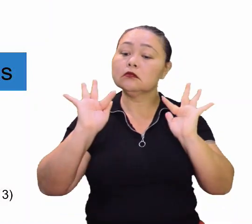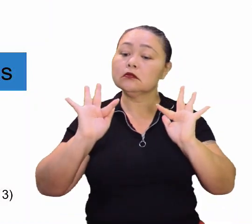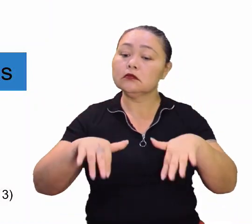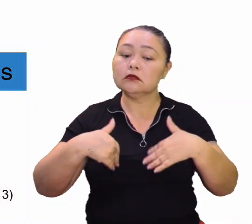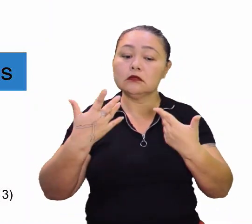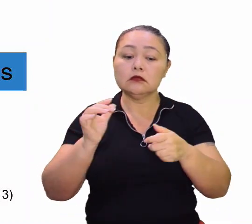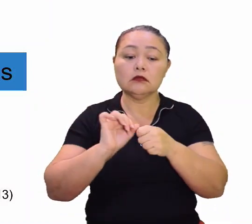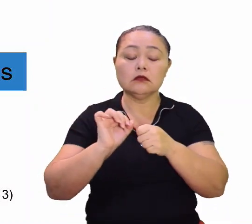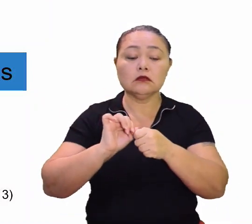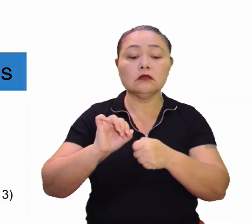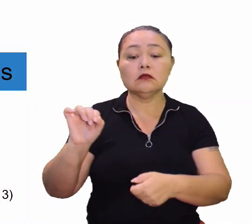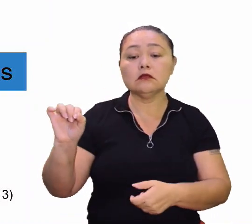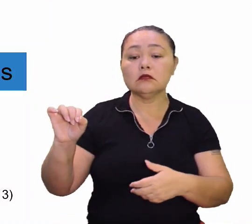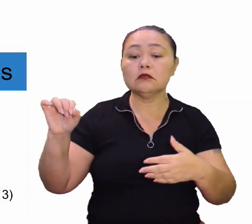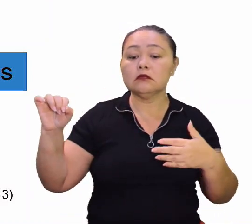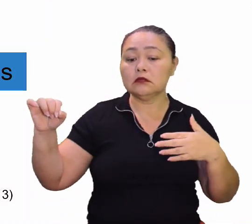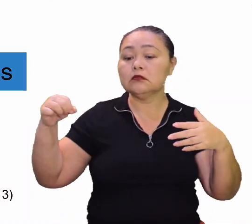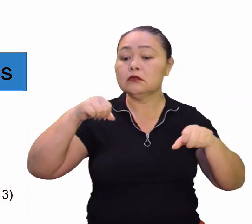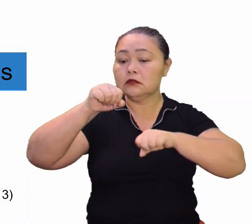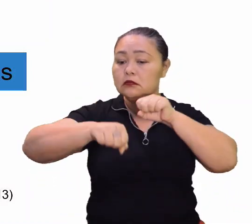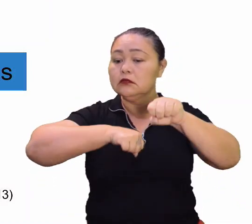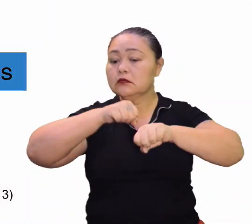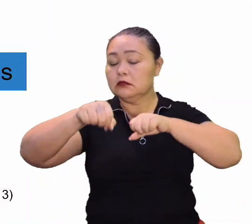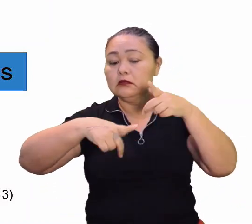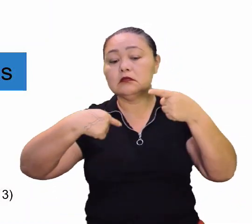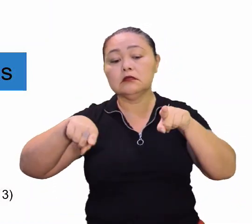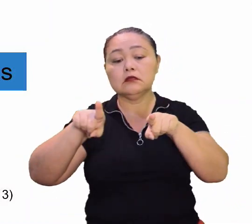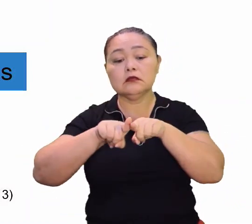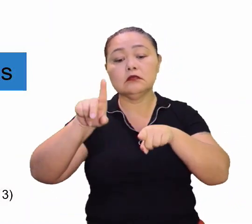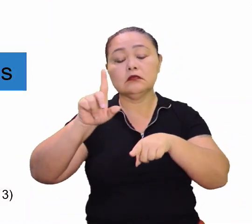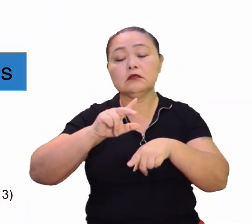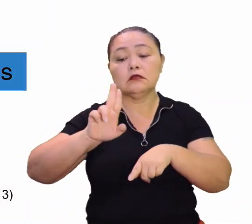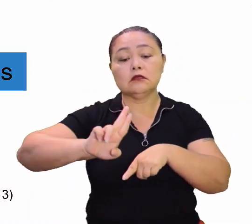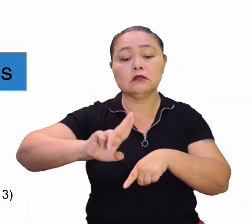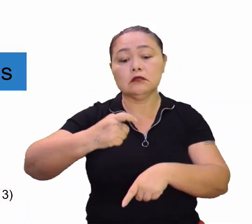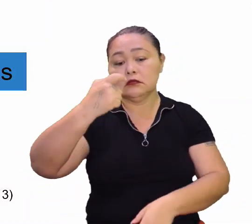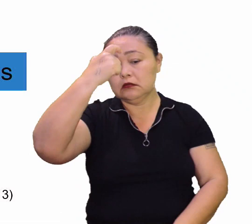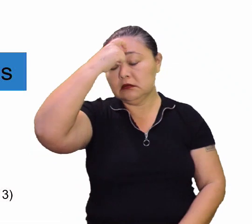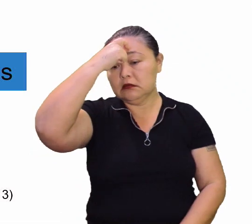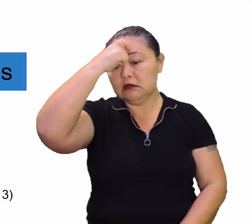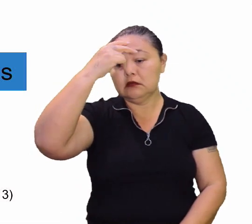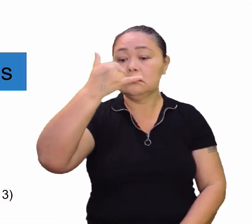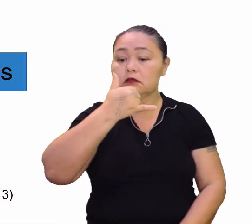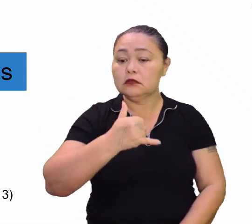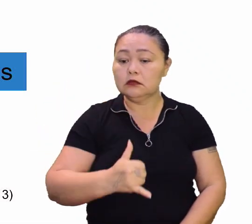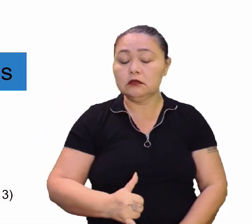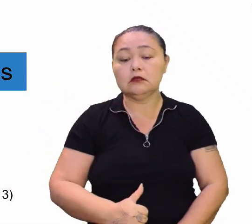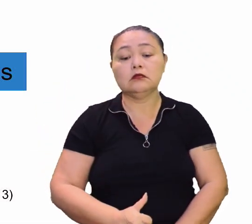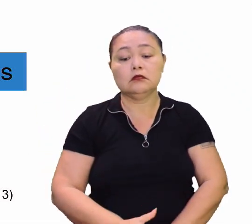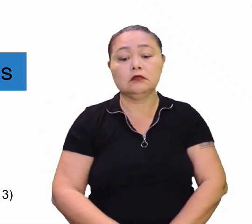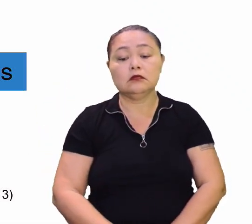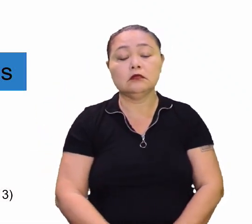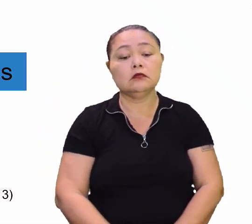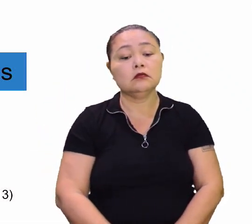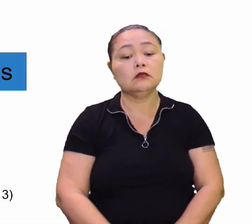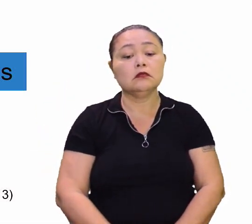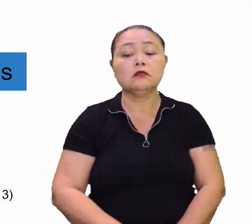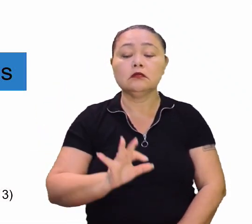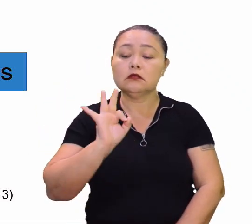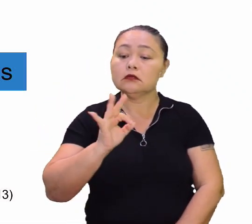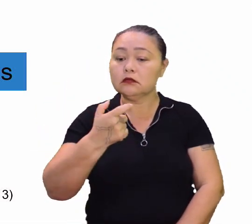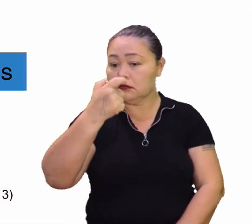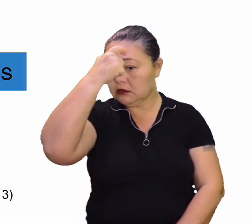finalizar, implantação de ciclovias, que eu falei há pouco, e o consumo de energia elétrica de